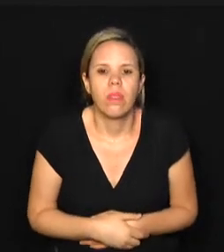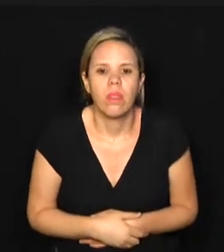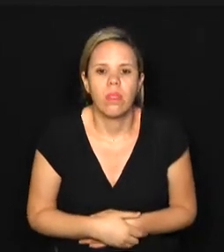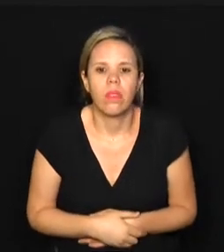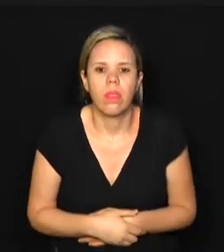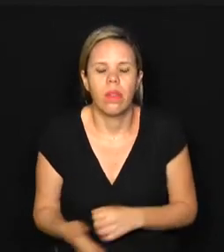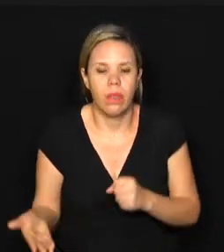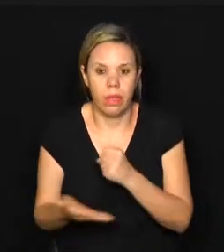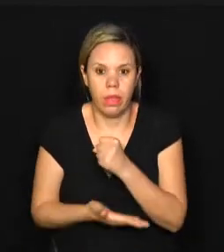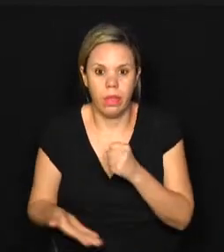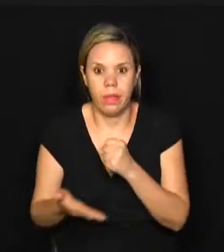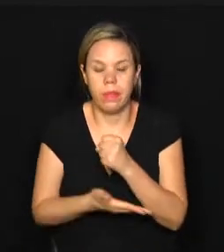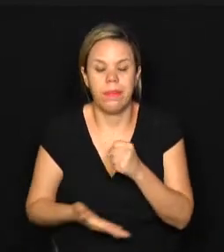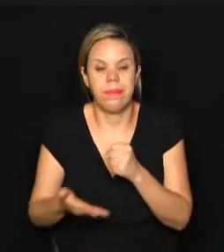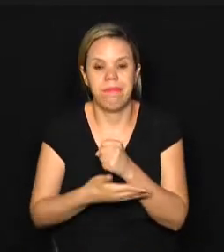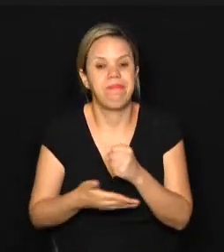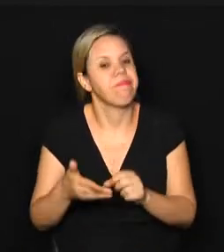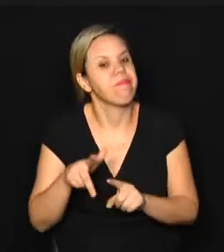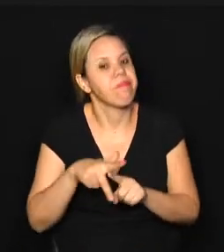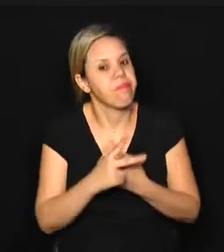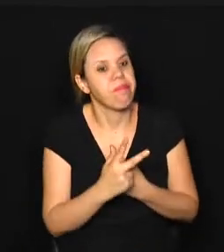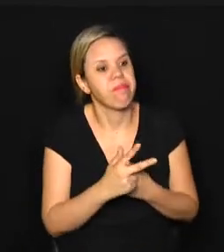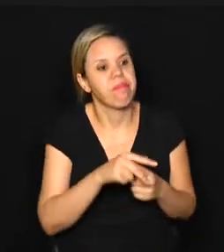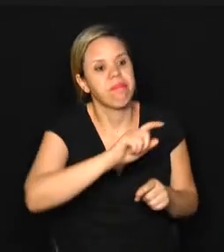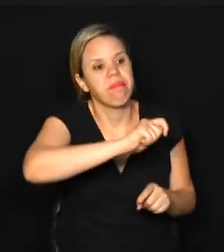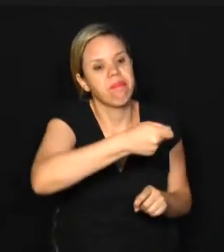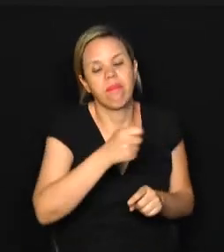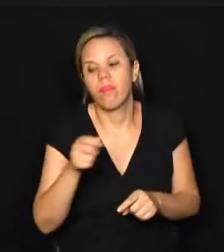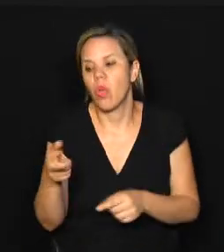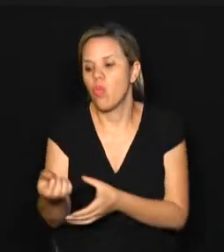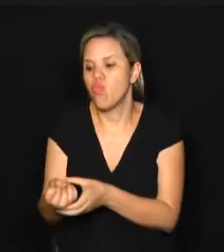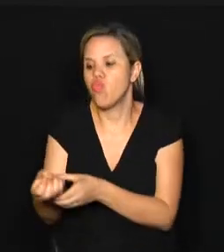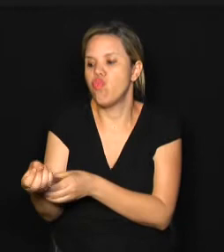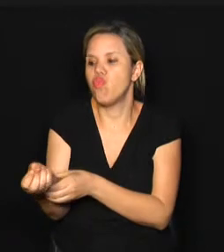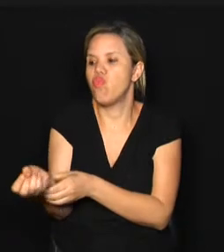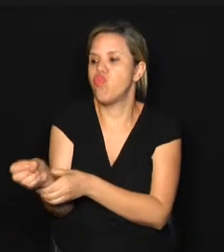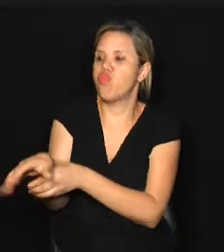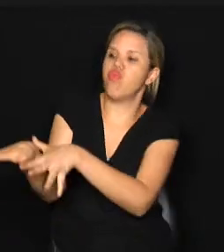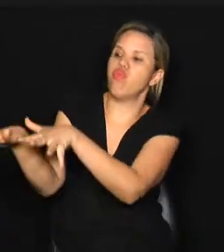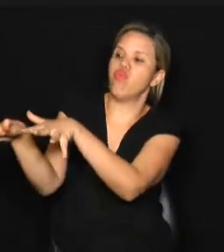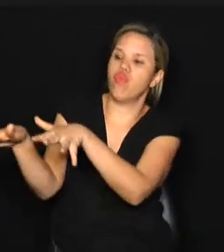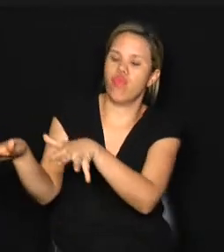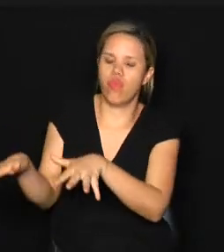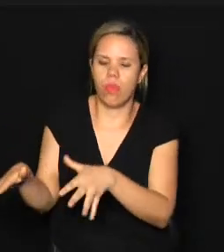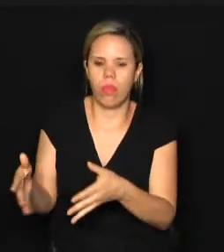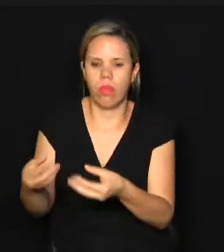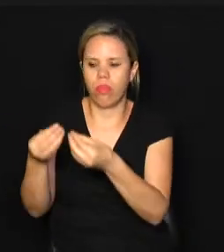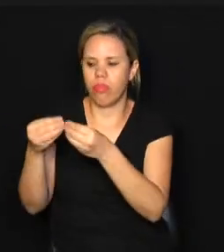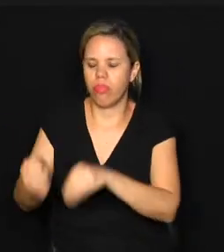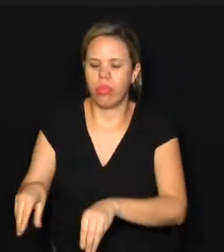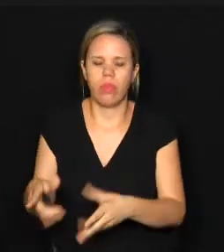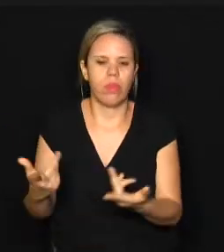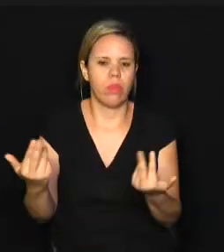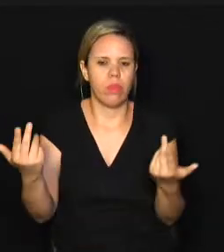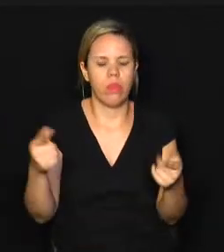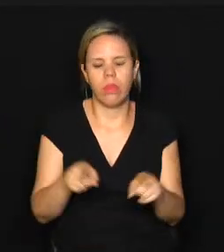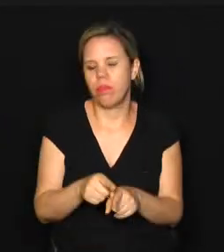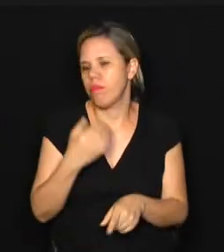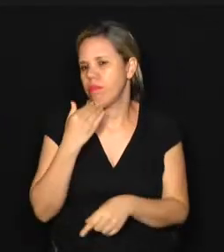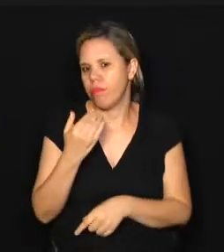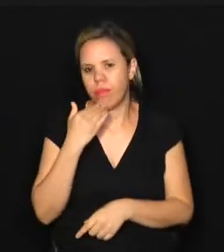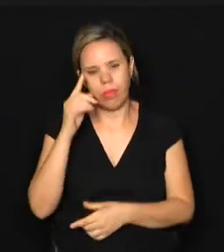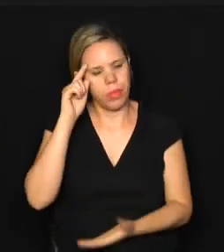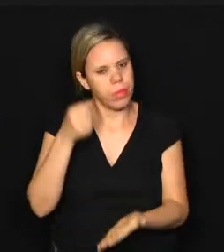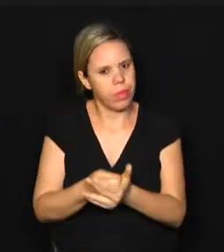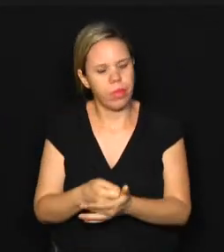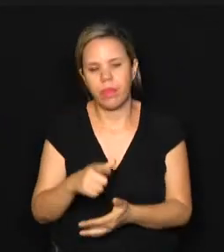Basicamente, você consertar uma torneira e usar uma mangueira furada em várias partes. Não adianta você garantir que a gente